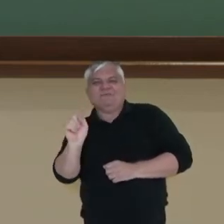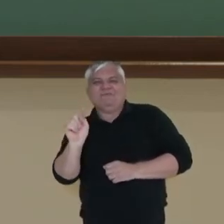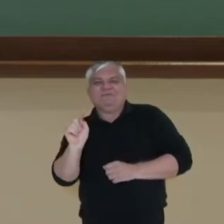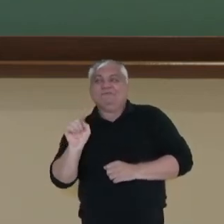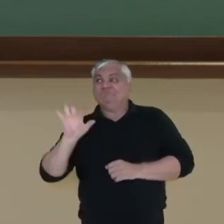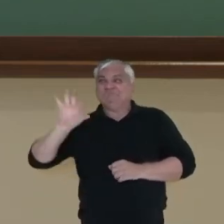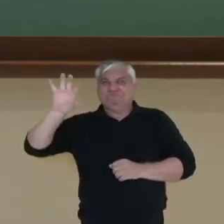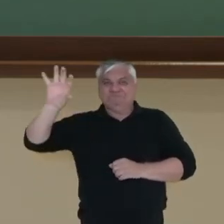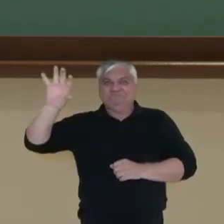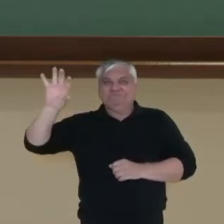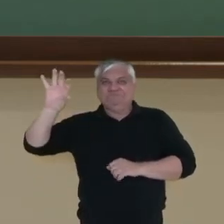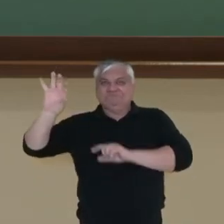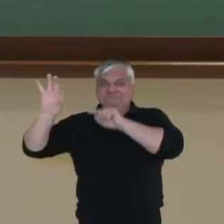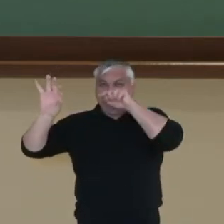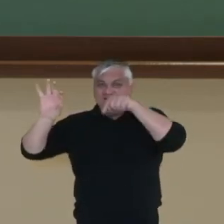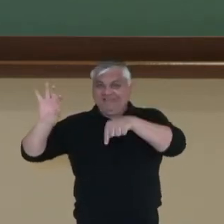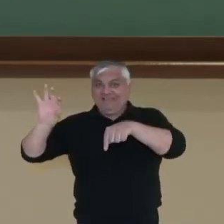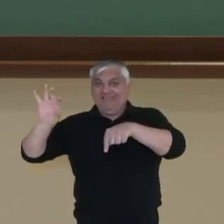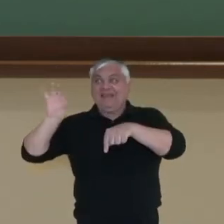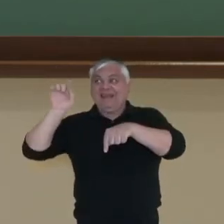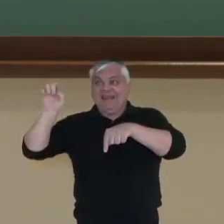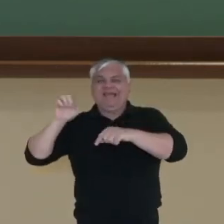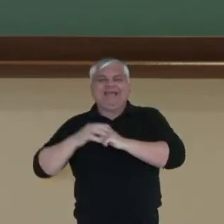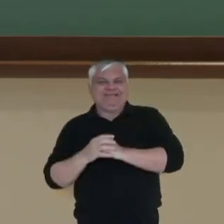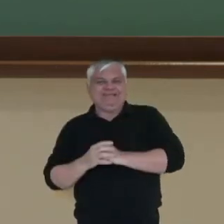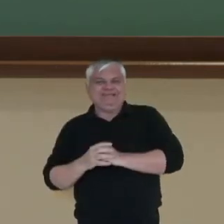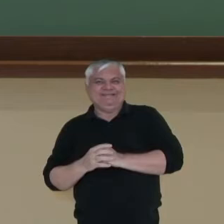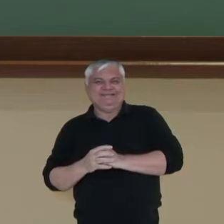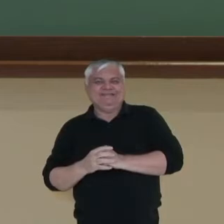Índia Central era o Paquistão